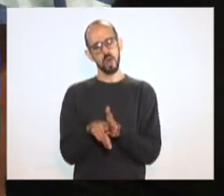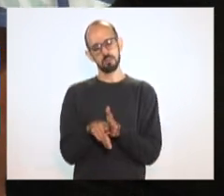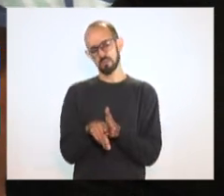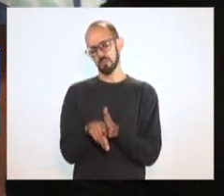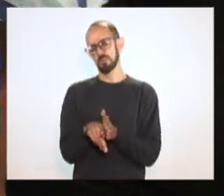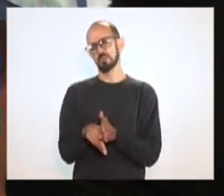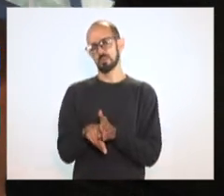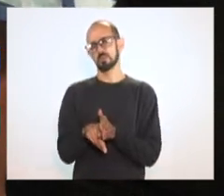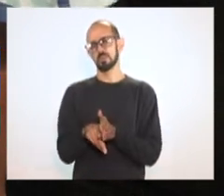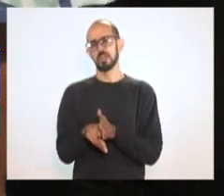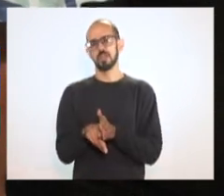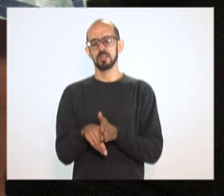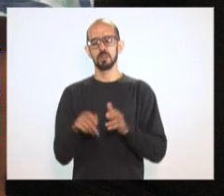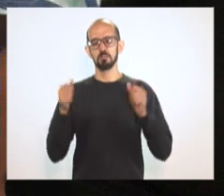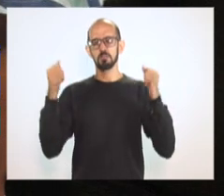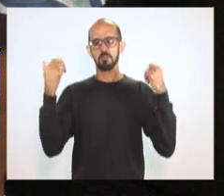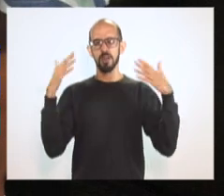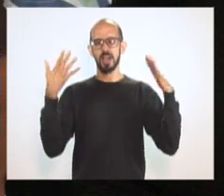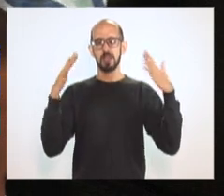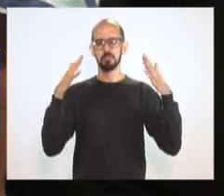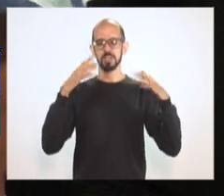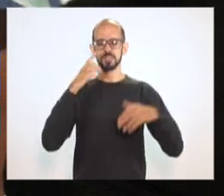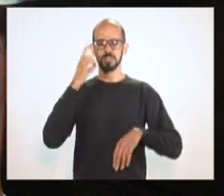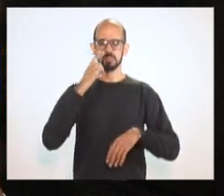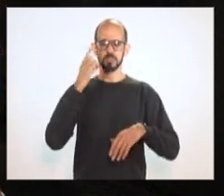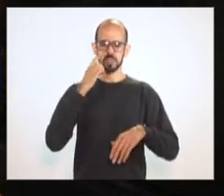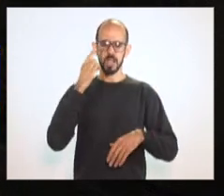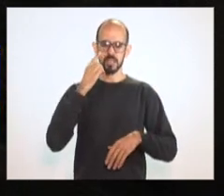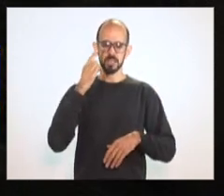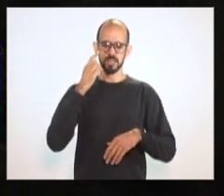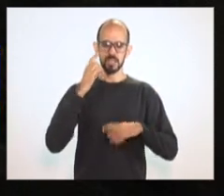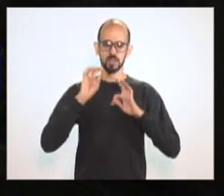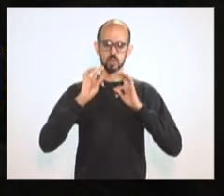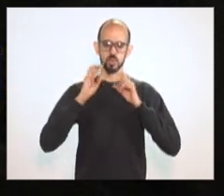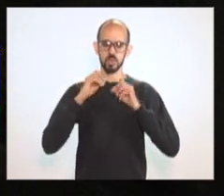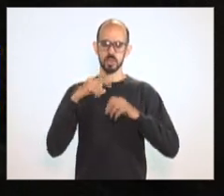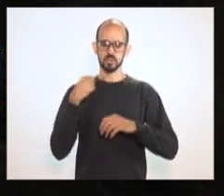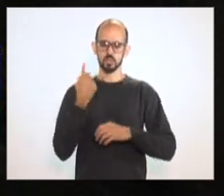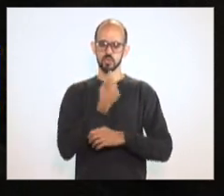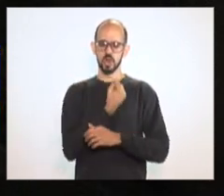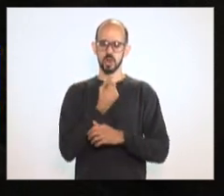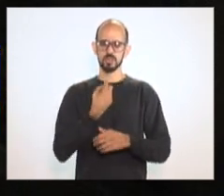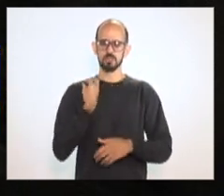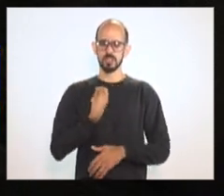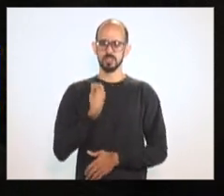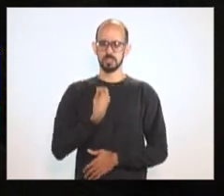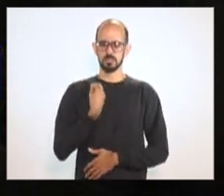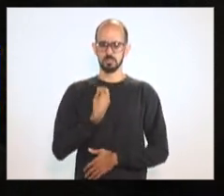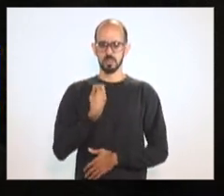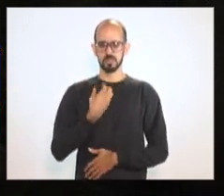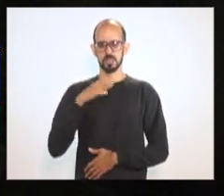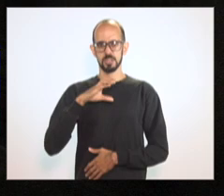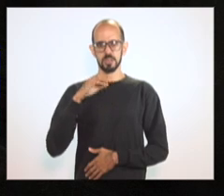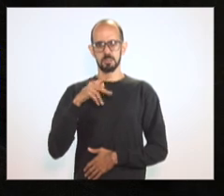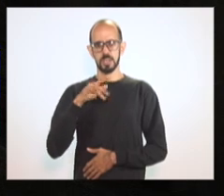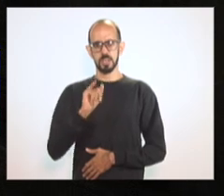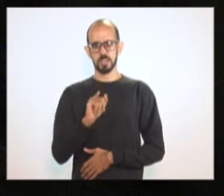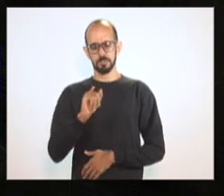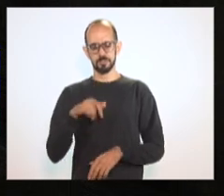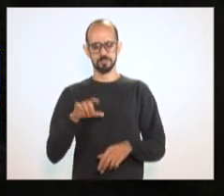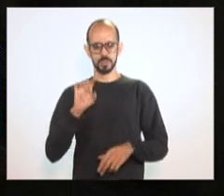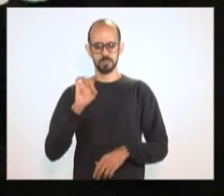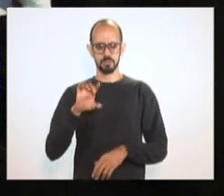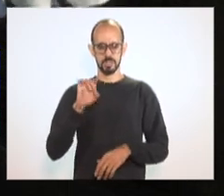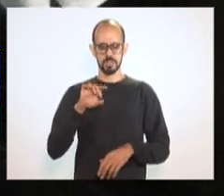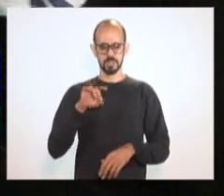para isso então parabenizar a deputada todas nós né que participamos dessa CPI em especial a deputada